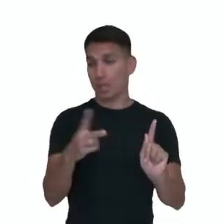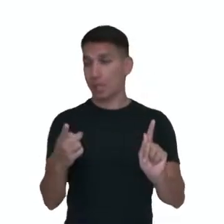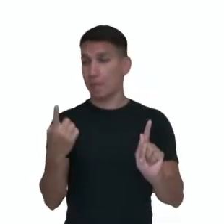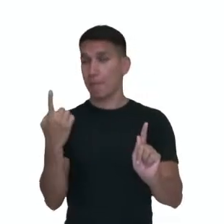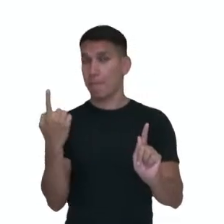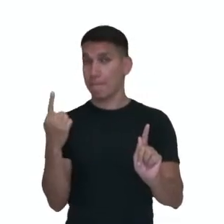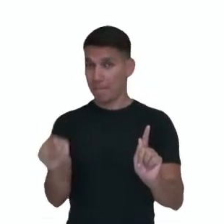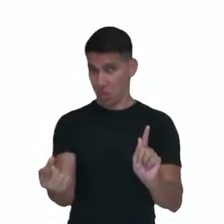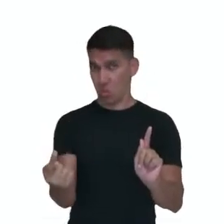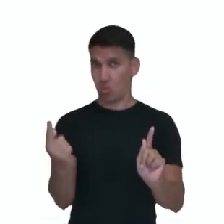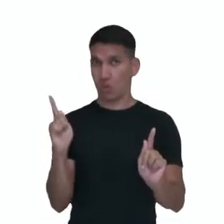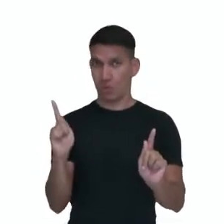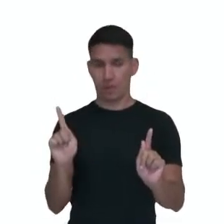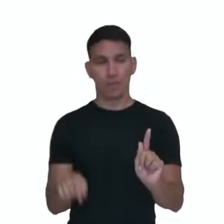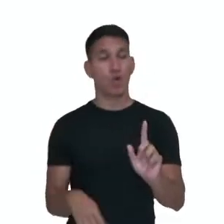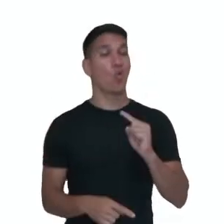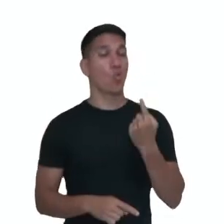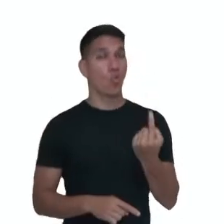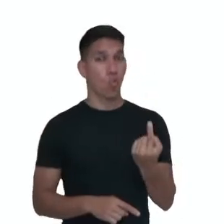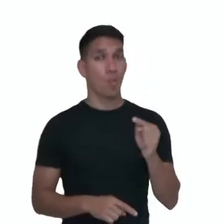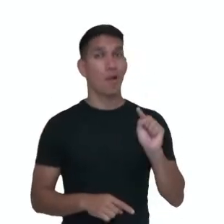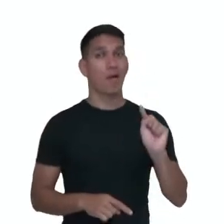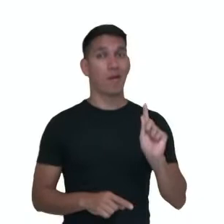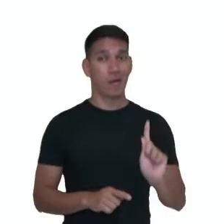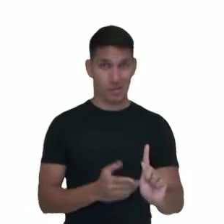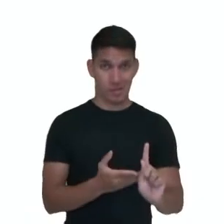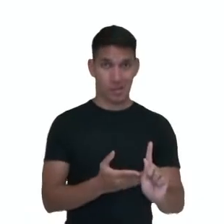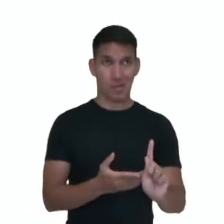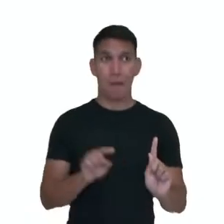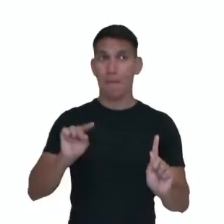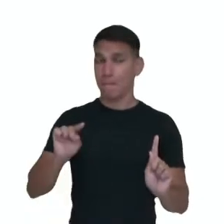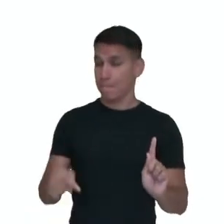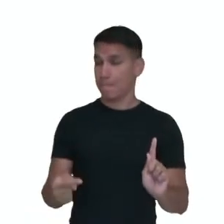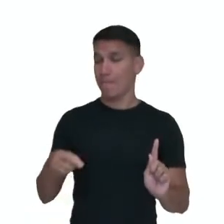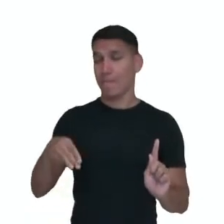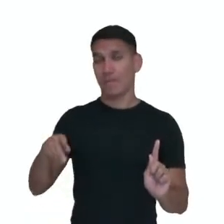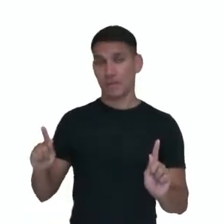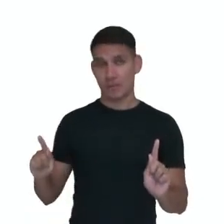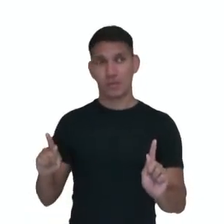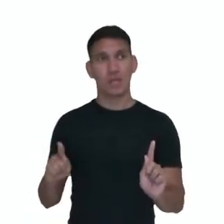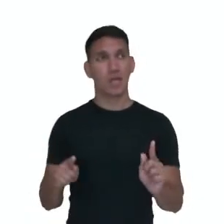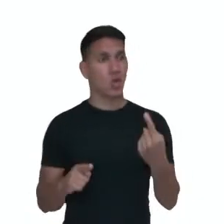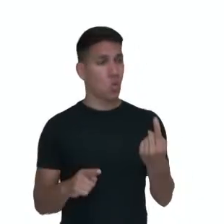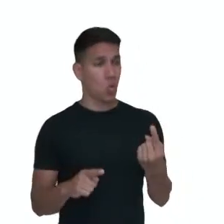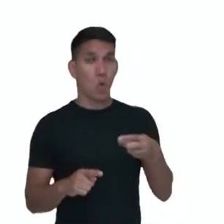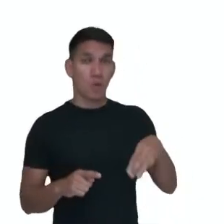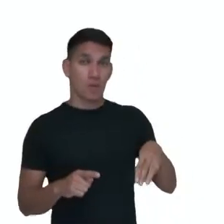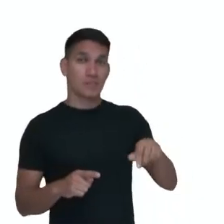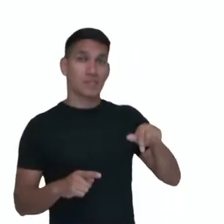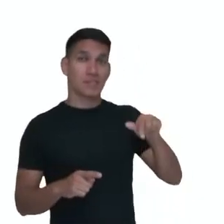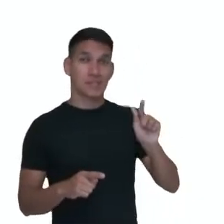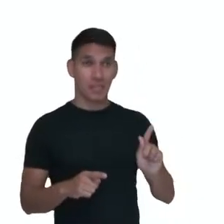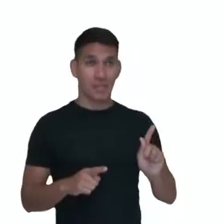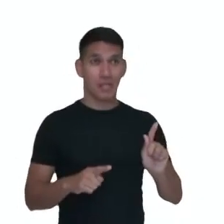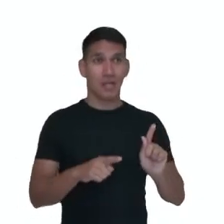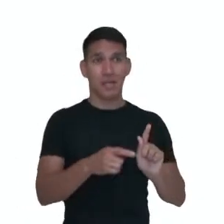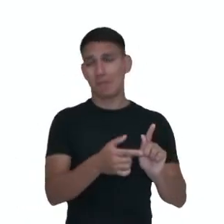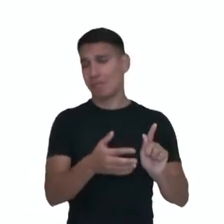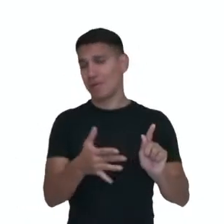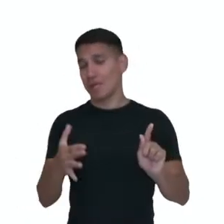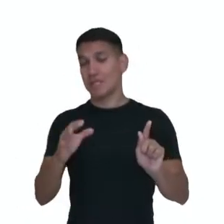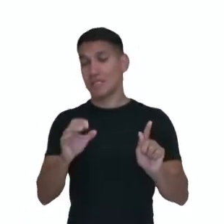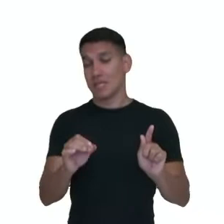gramas, 1 grama a 1.000 miligramas e 1 miligrama a 0,001 grama. Então, essas